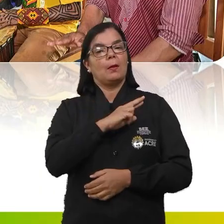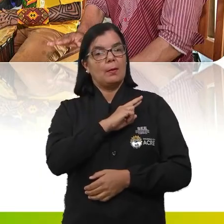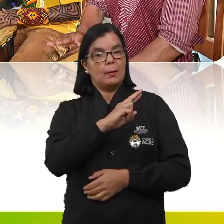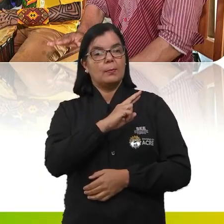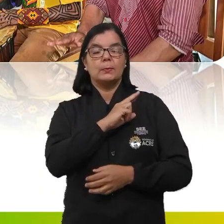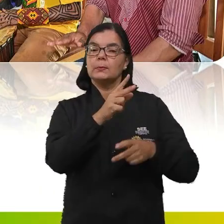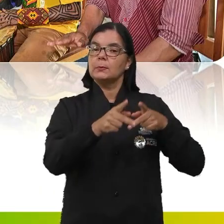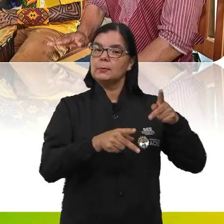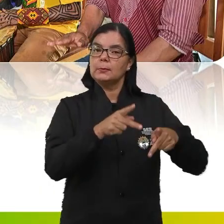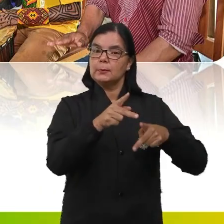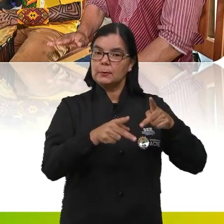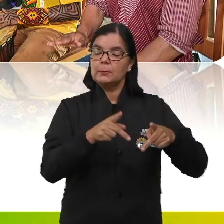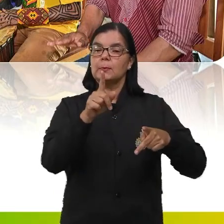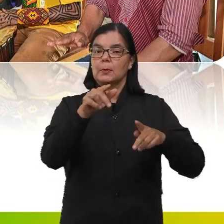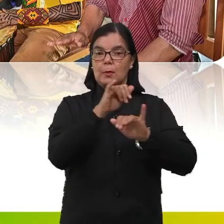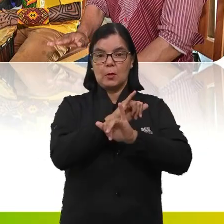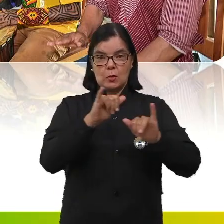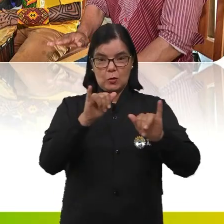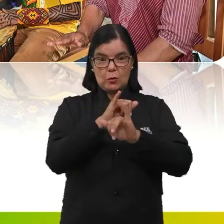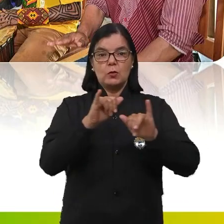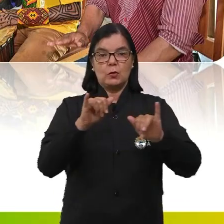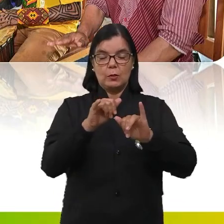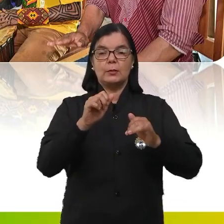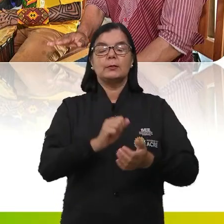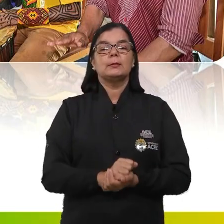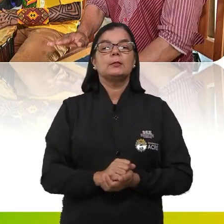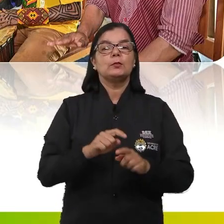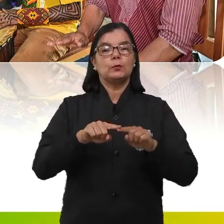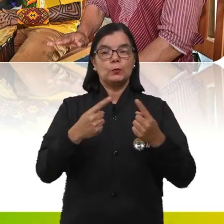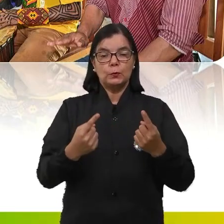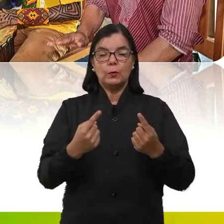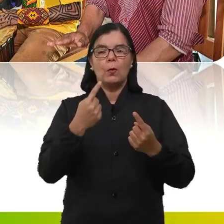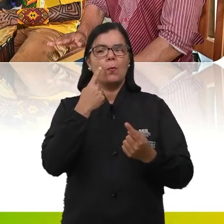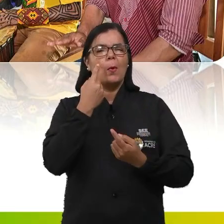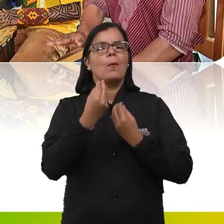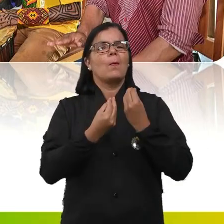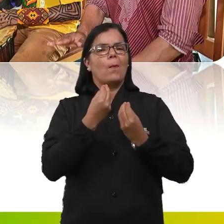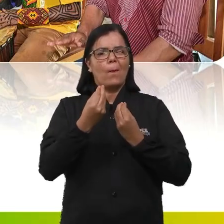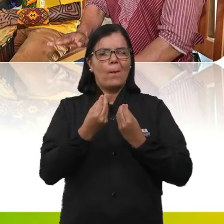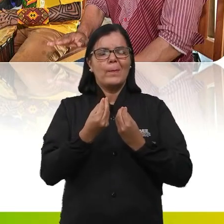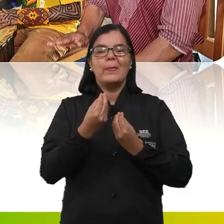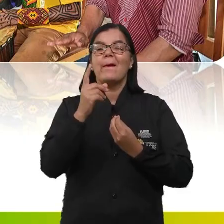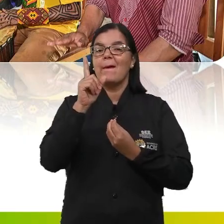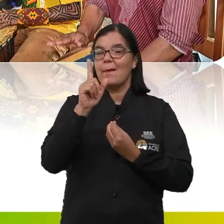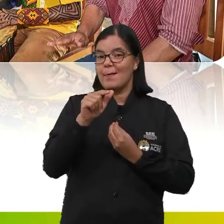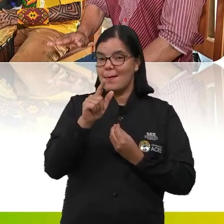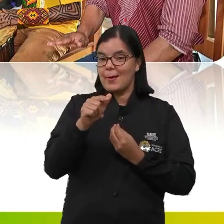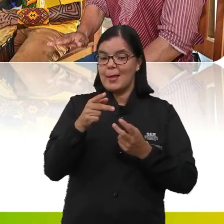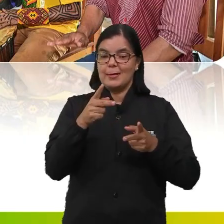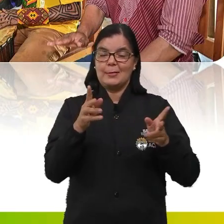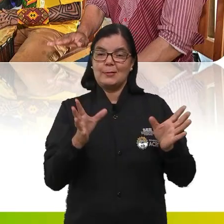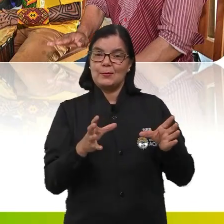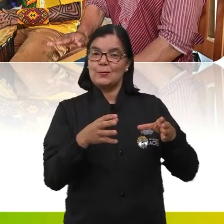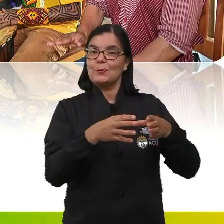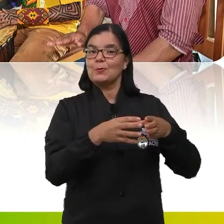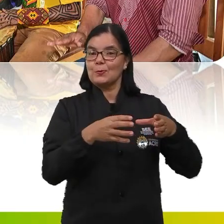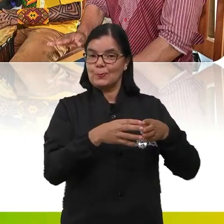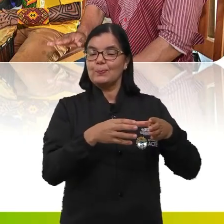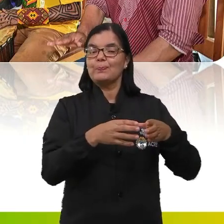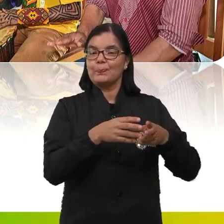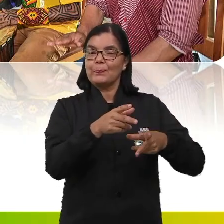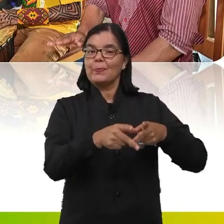povos e é uma informação da Agência de Notícias do Acre. Vamos conhecer um pouco como